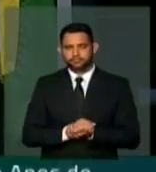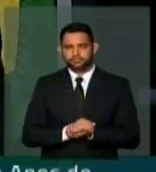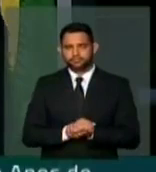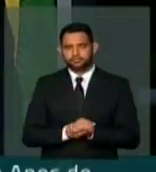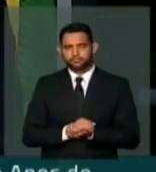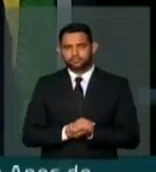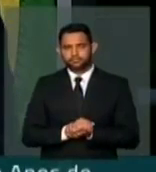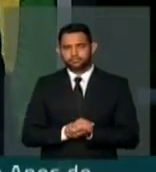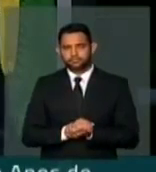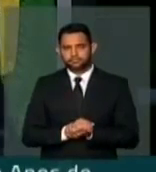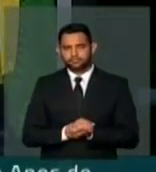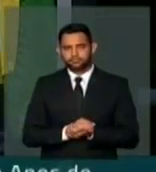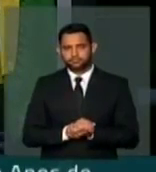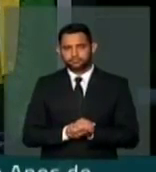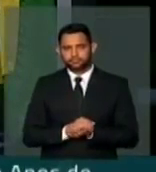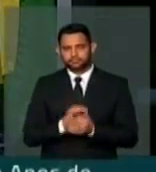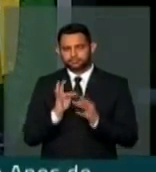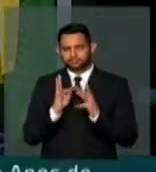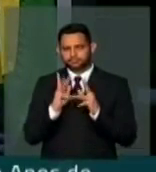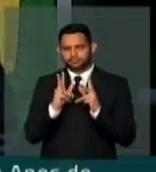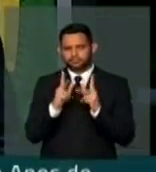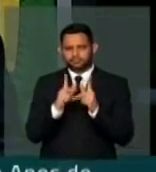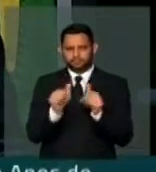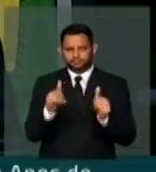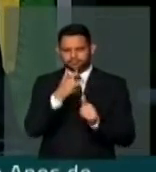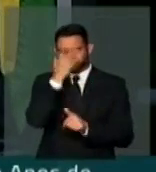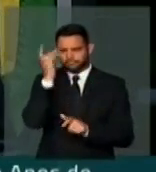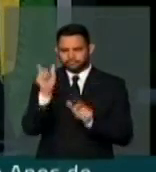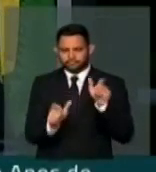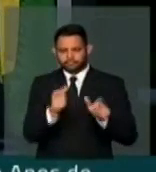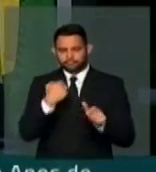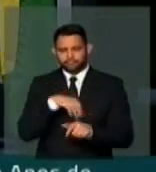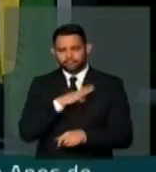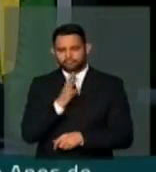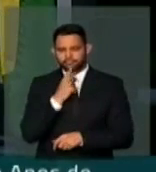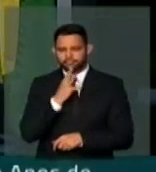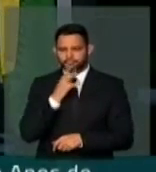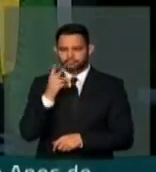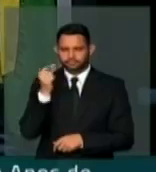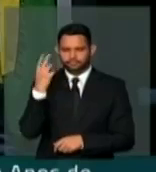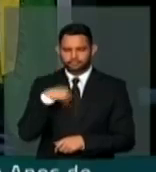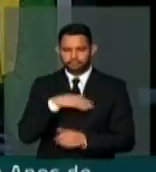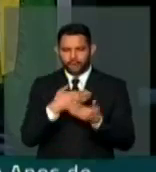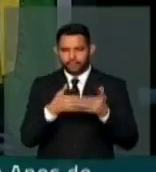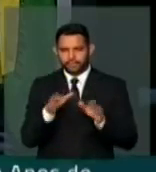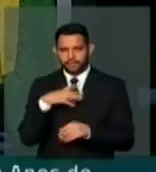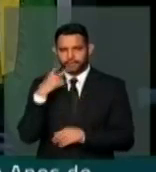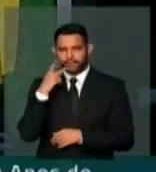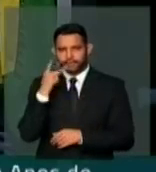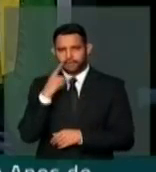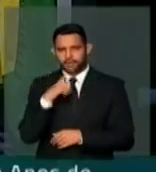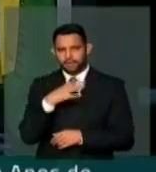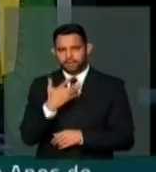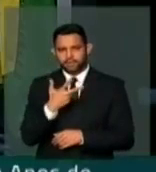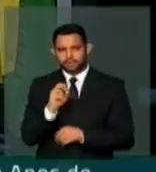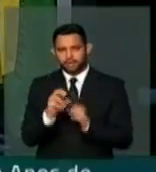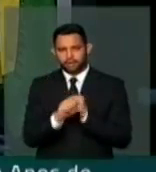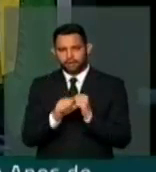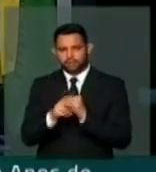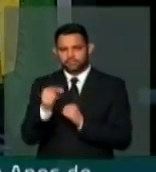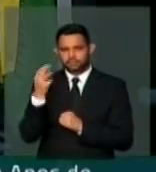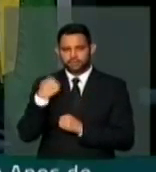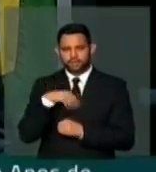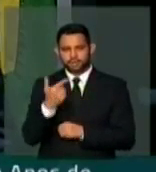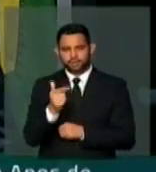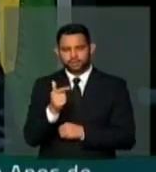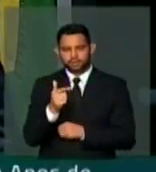por todos aqueles que são nossos heróis da abertura política, há cerca de 30 anos,